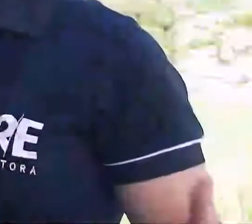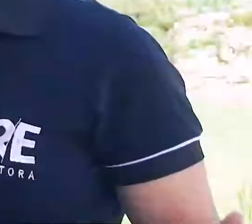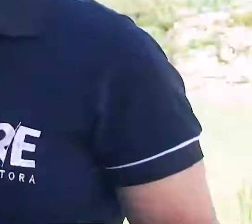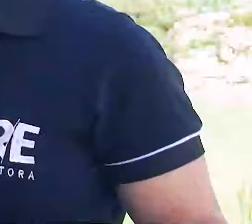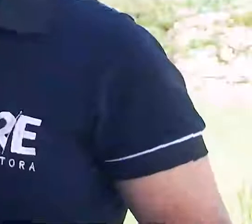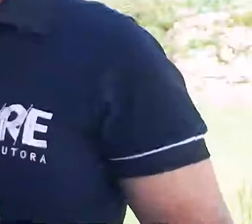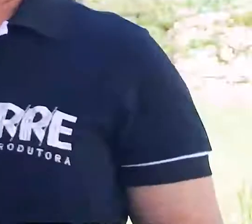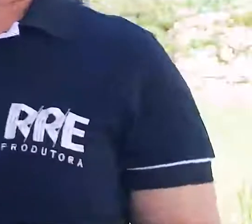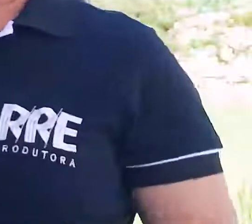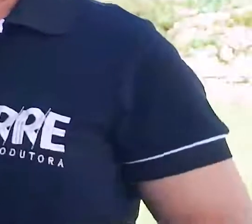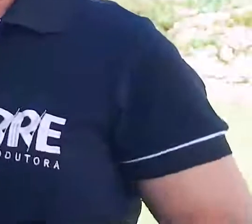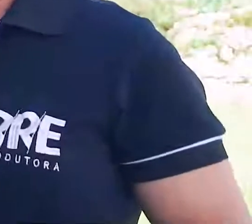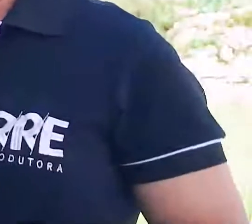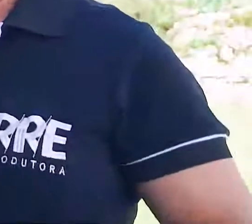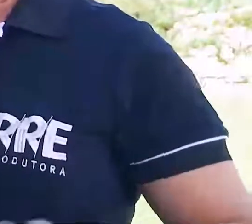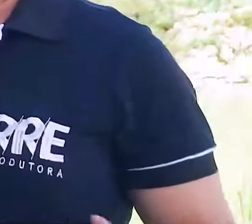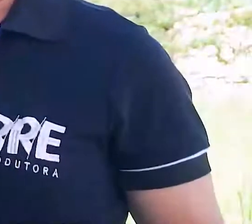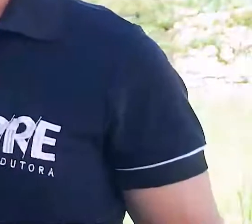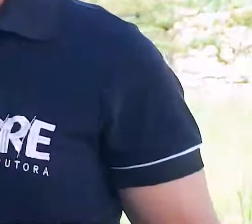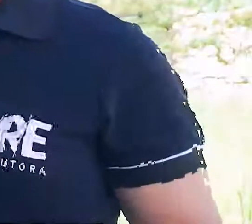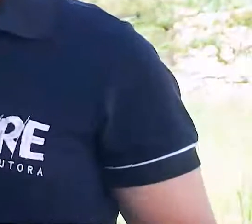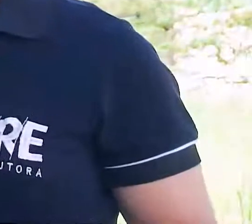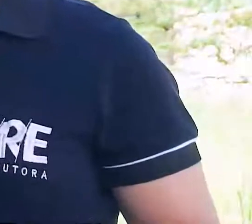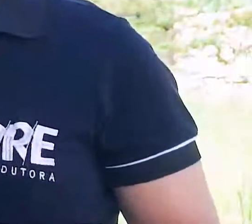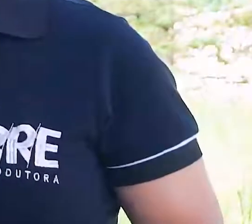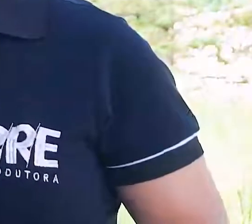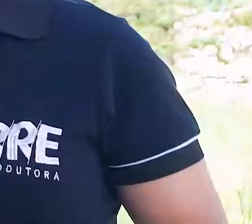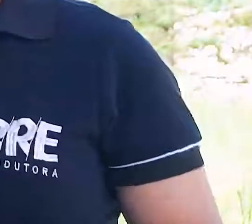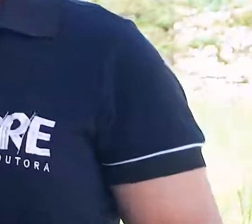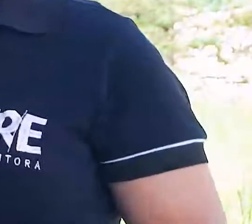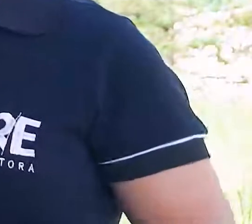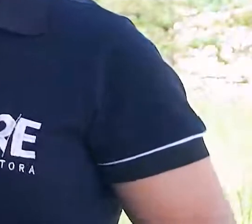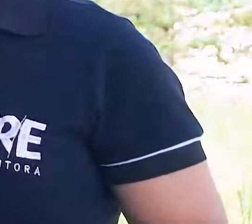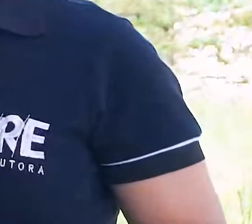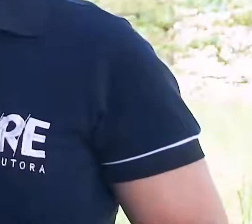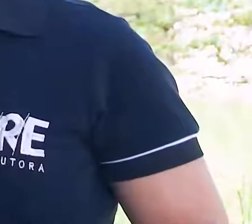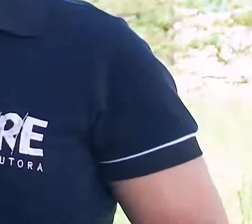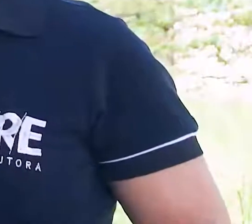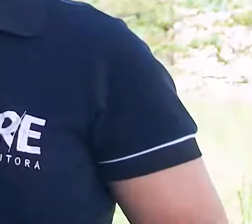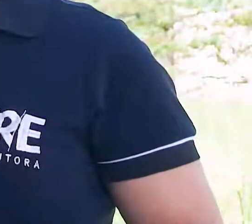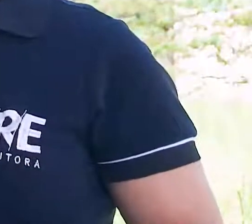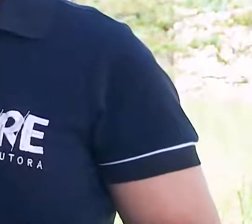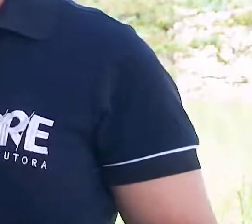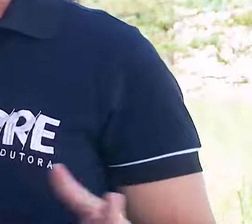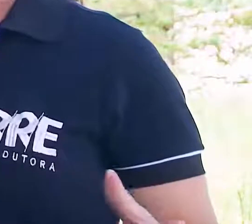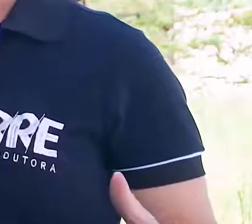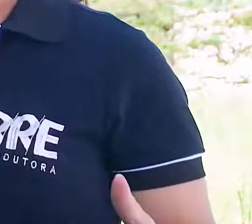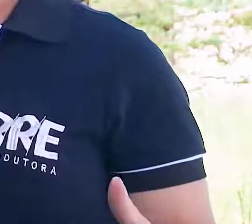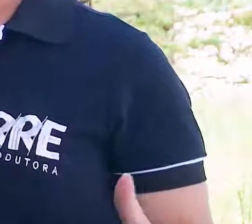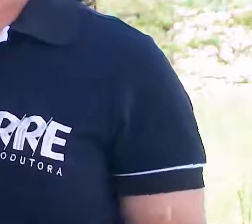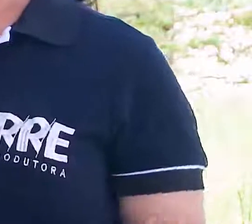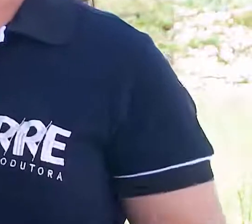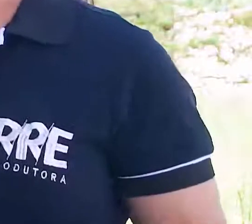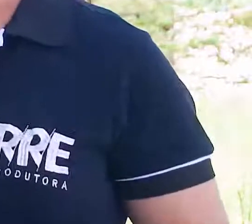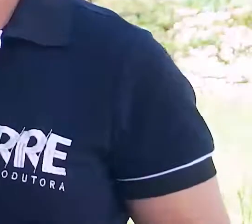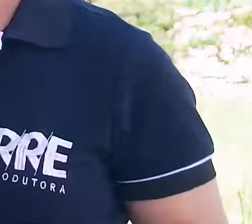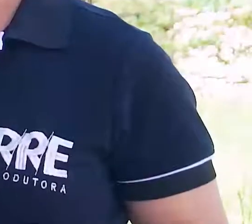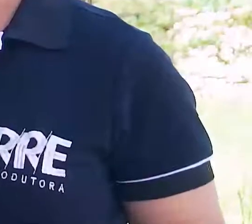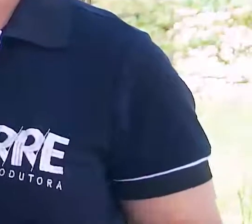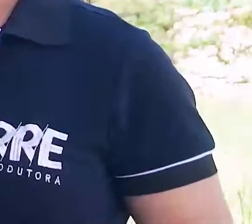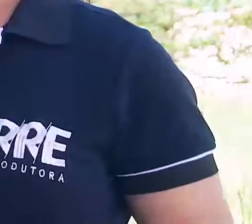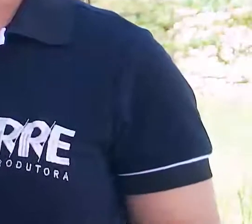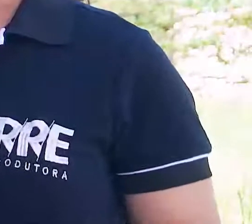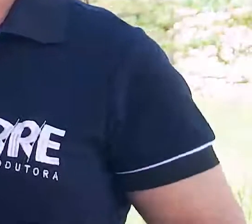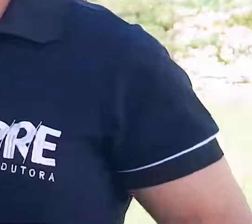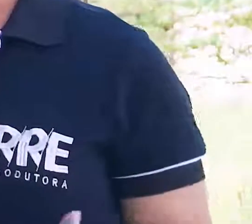E quanto antes o ser humano iniciar uma atividade física, melhor. Além dos benefícios físicos, ele aprende a lidar com as